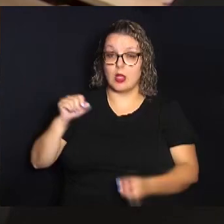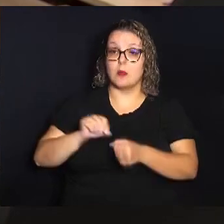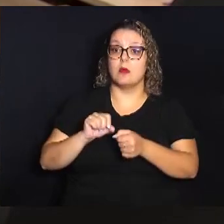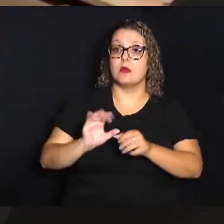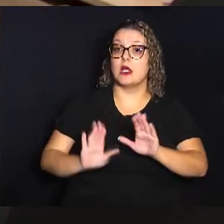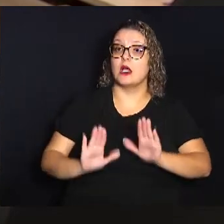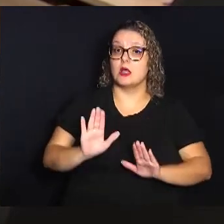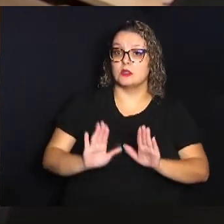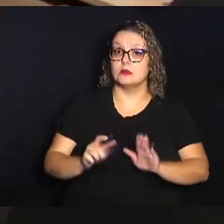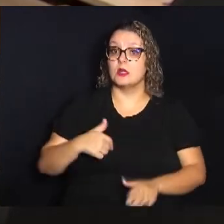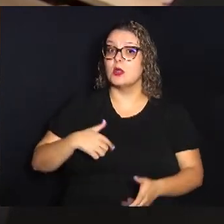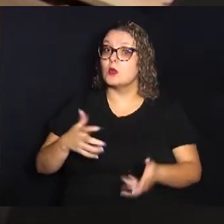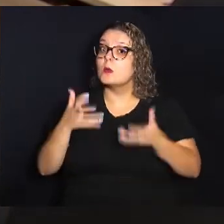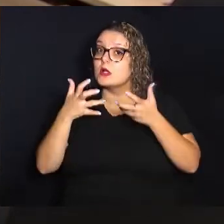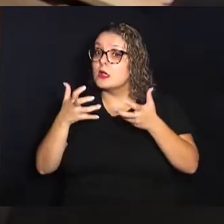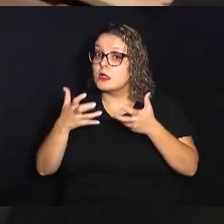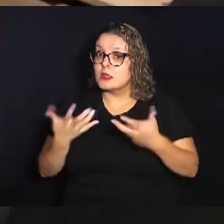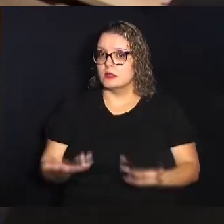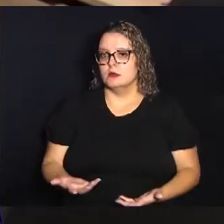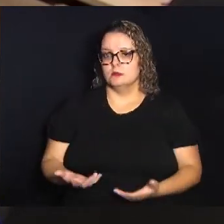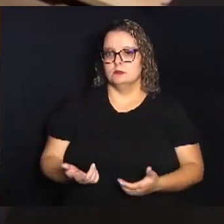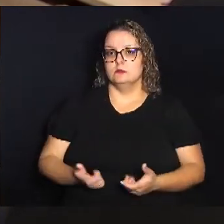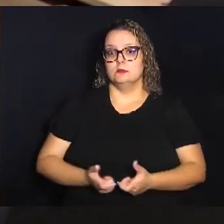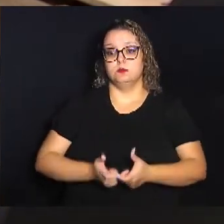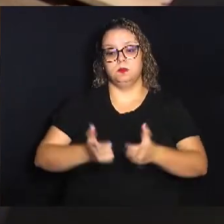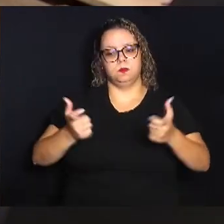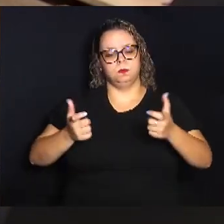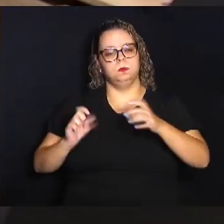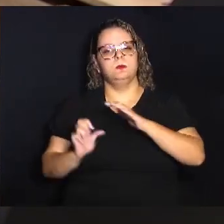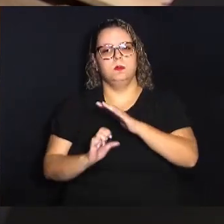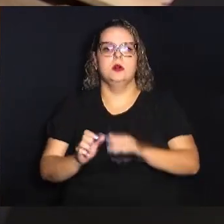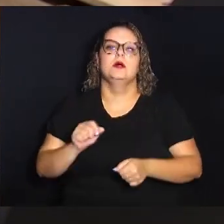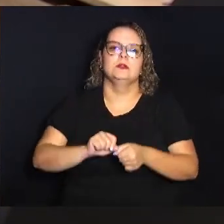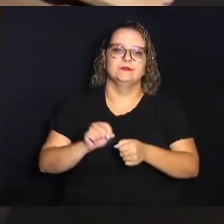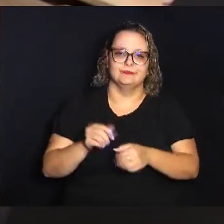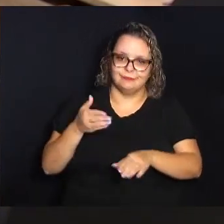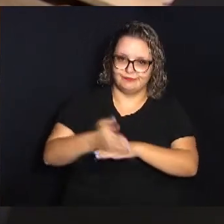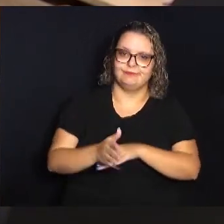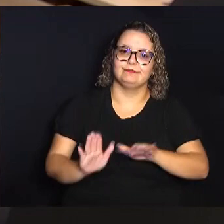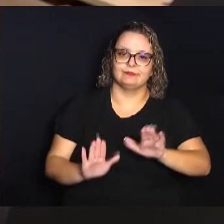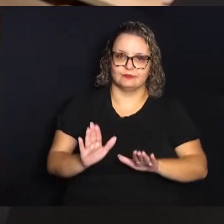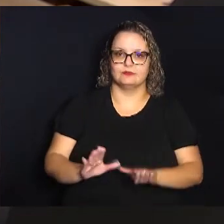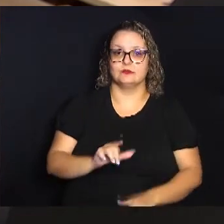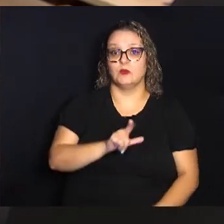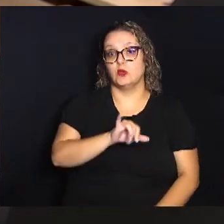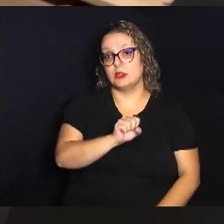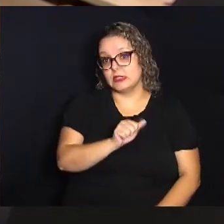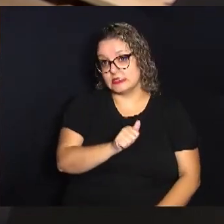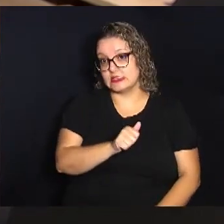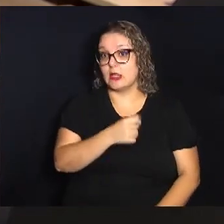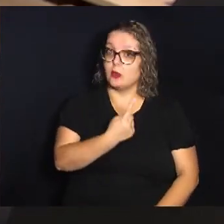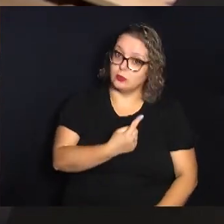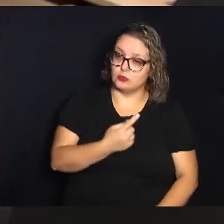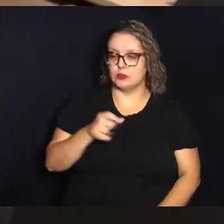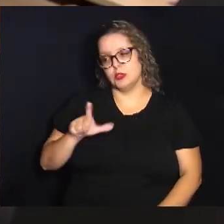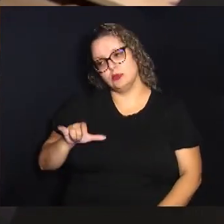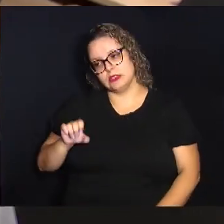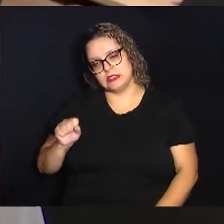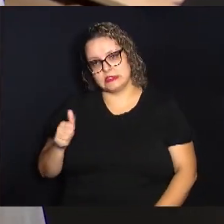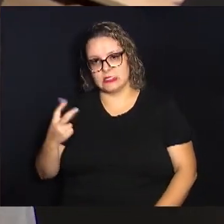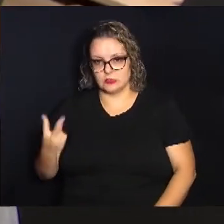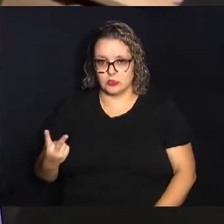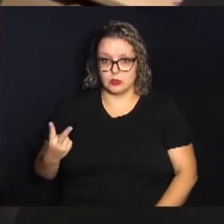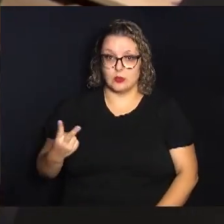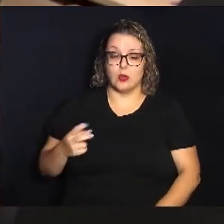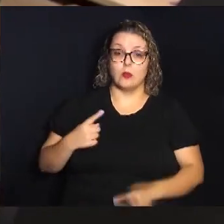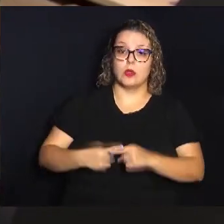fazer a licitação eu gostaria que fosse uma grande empresa para fazer a licitação do Lisa um e do Lisa 2 por o